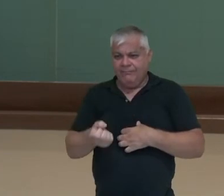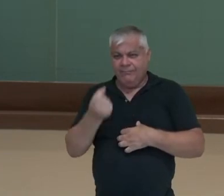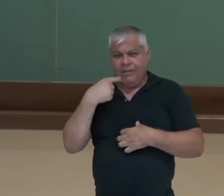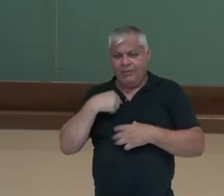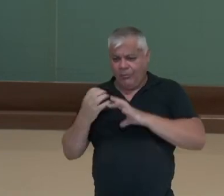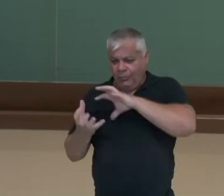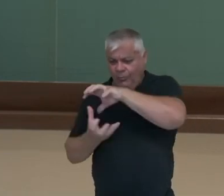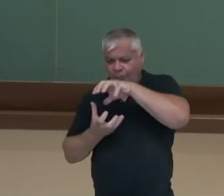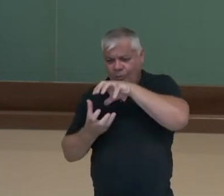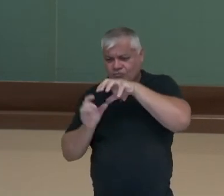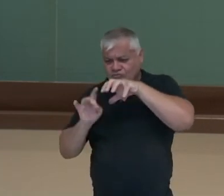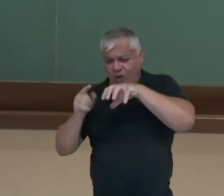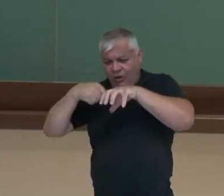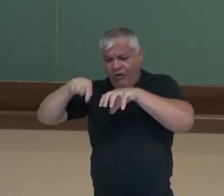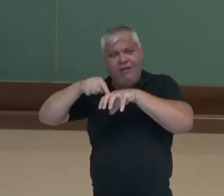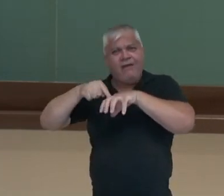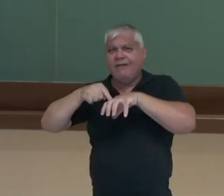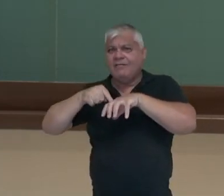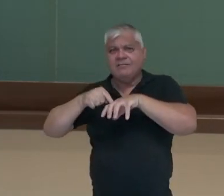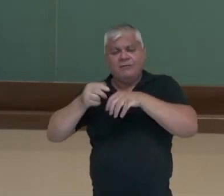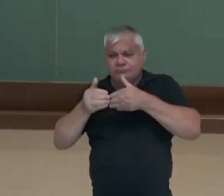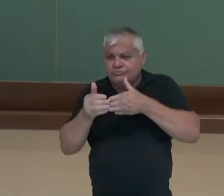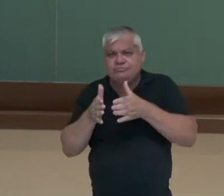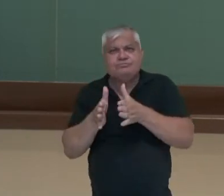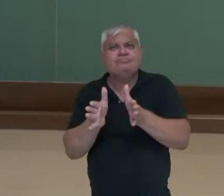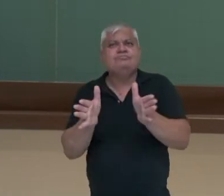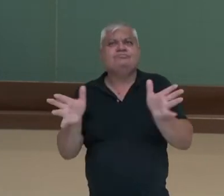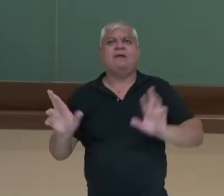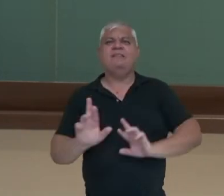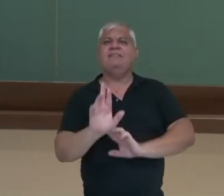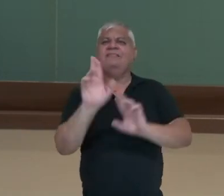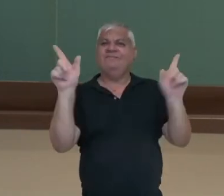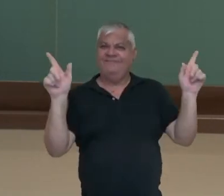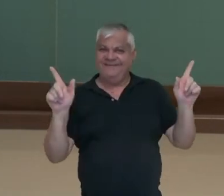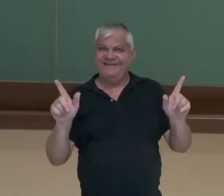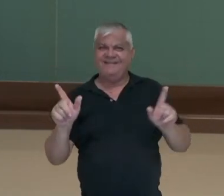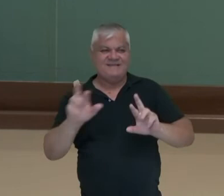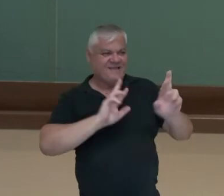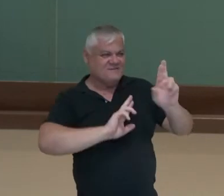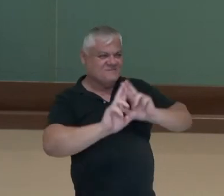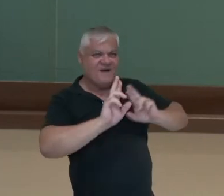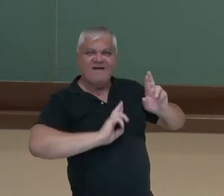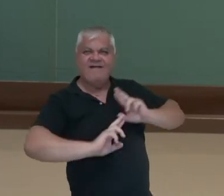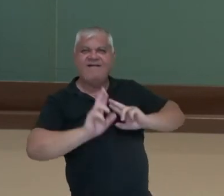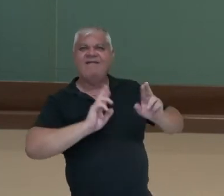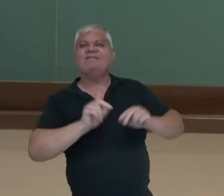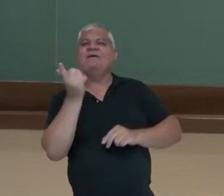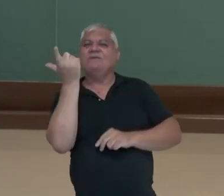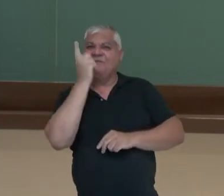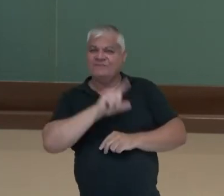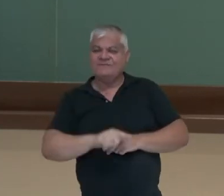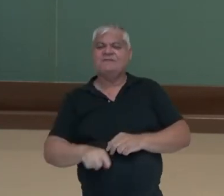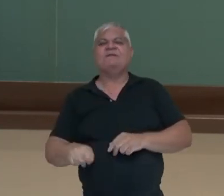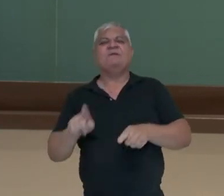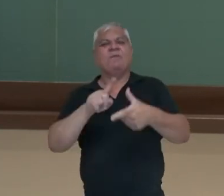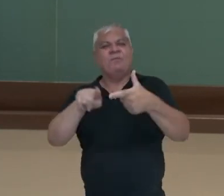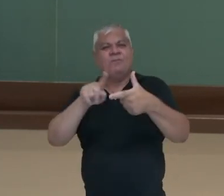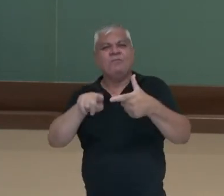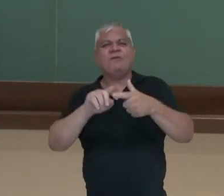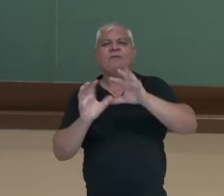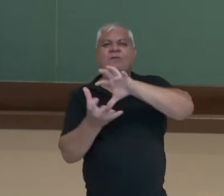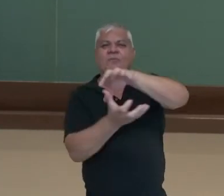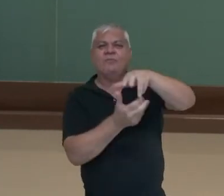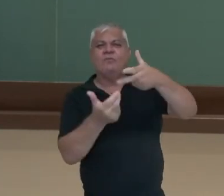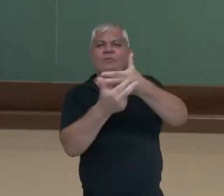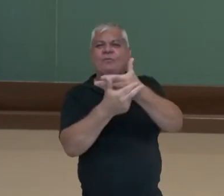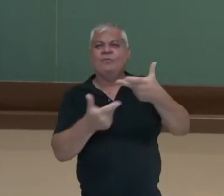era como se pensava. O mundo é um pouco diferente. Vamos então encontrar respostas, né? Novas soluções para o que é o mundo, para o que são